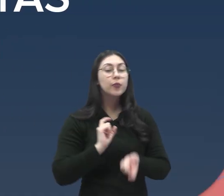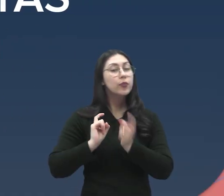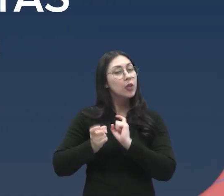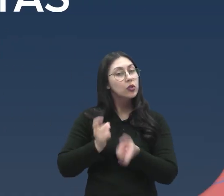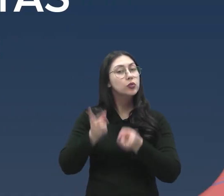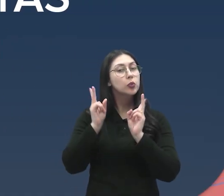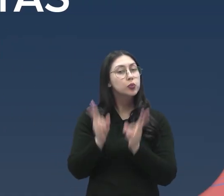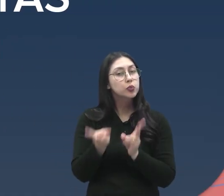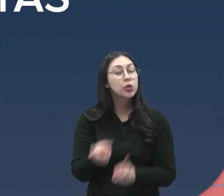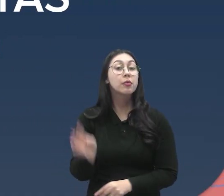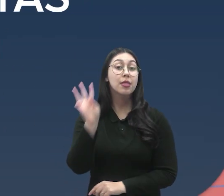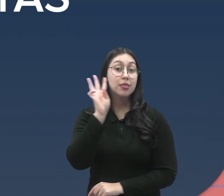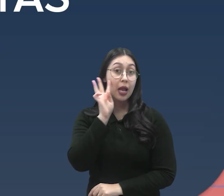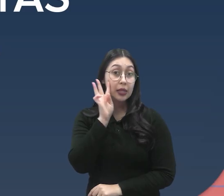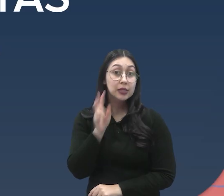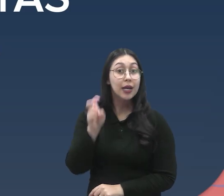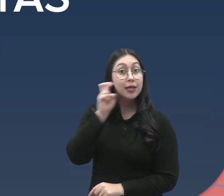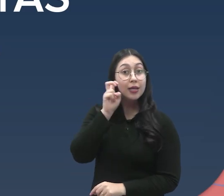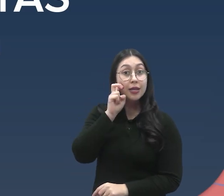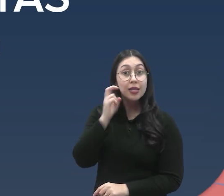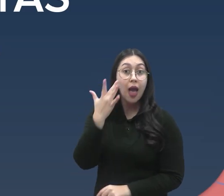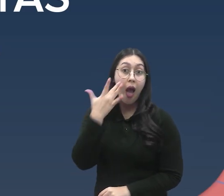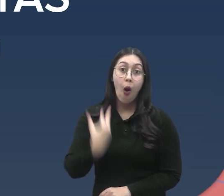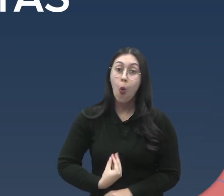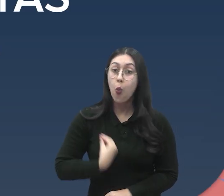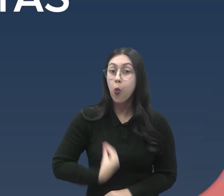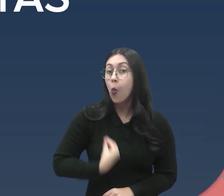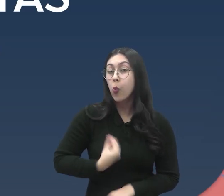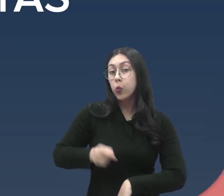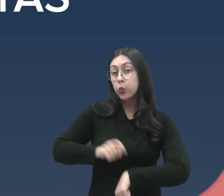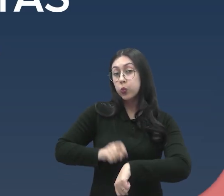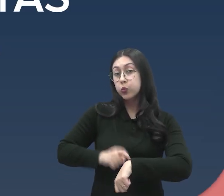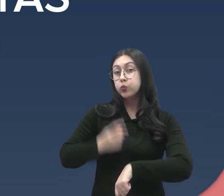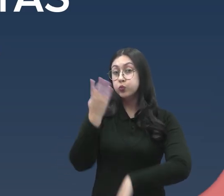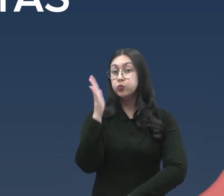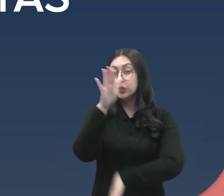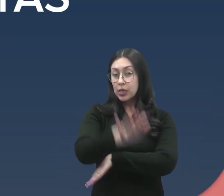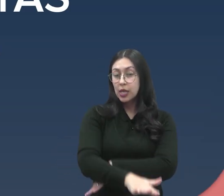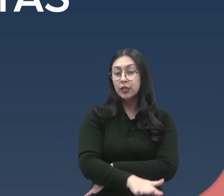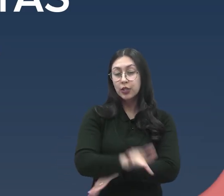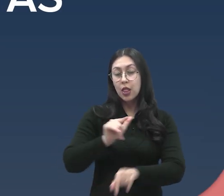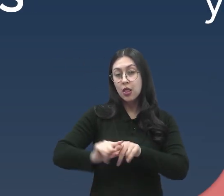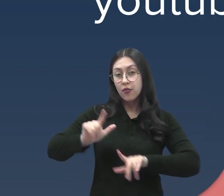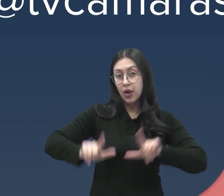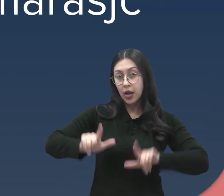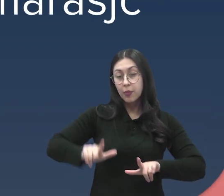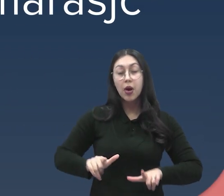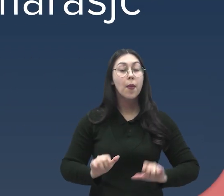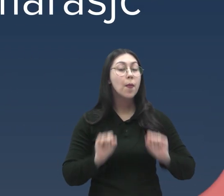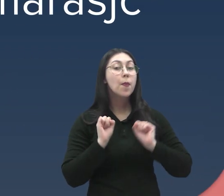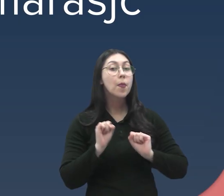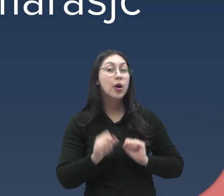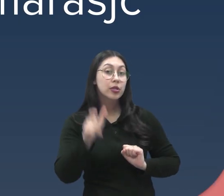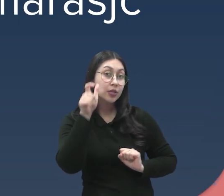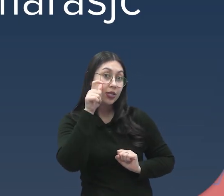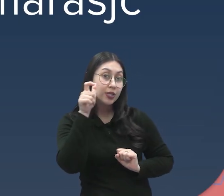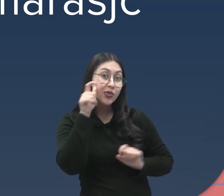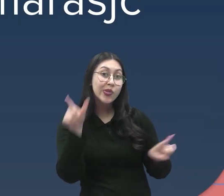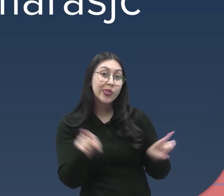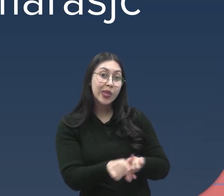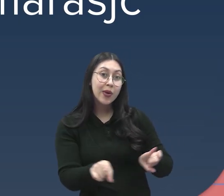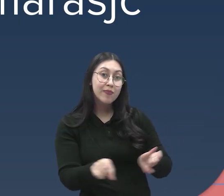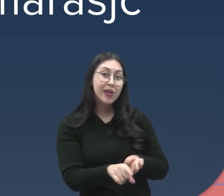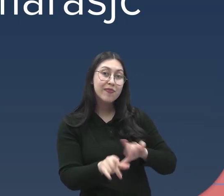são realizadas todas as terças e quintas, com transmissão ao vivo a partir das 4 horas da tarde. Você pode acompanhar os trabalhos